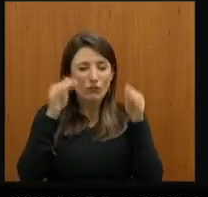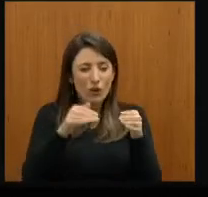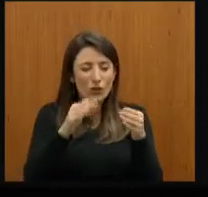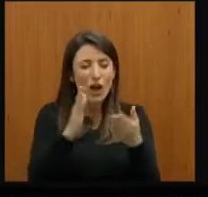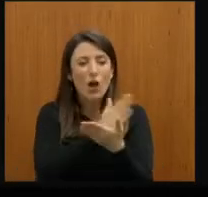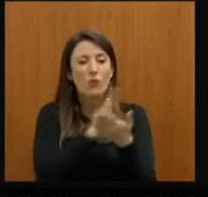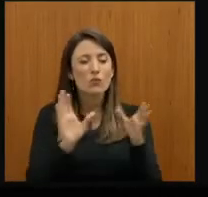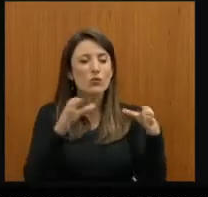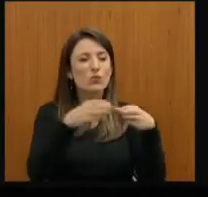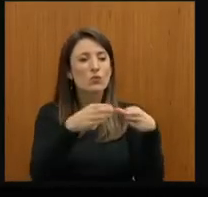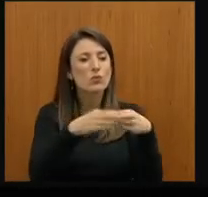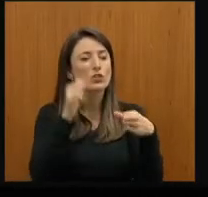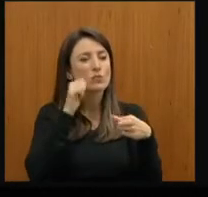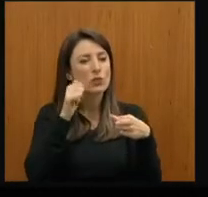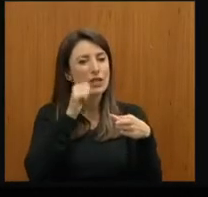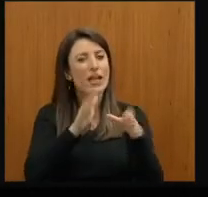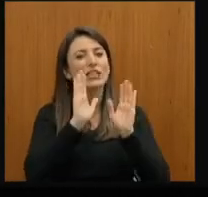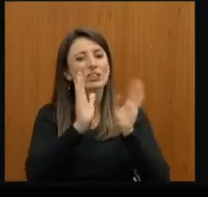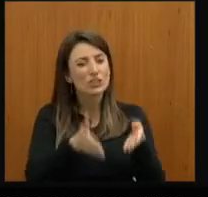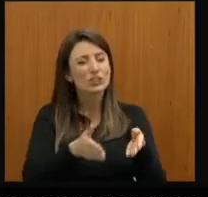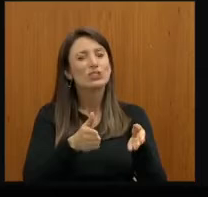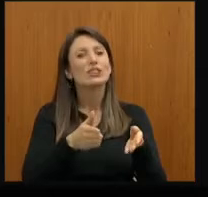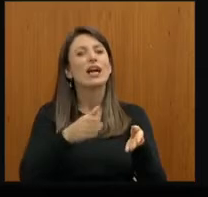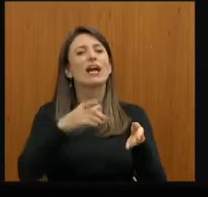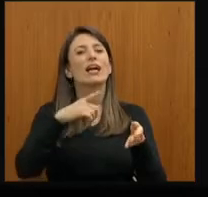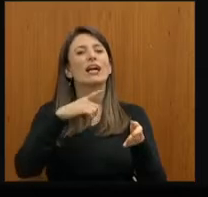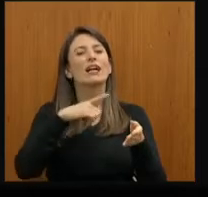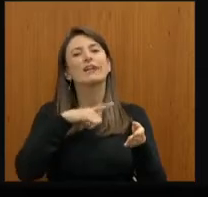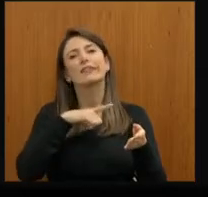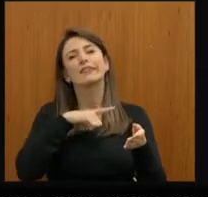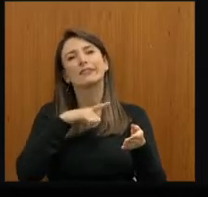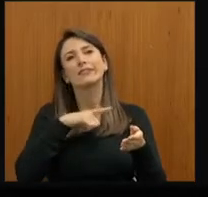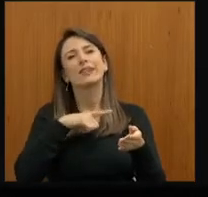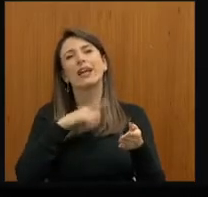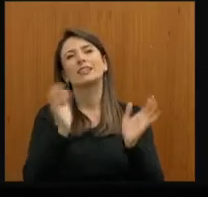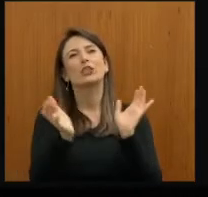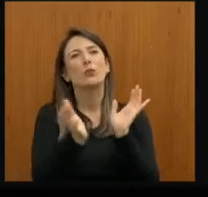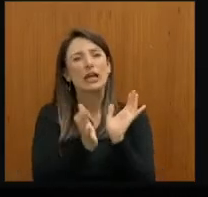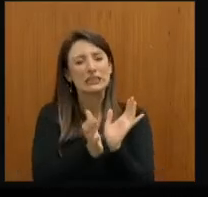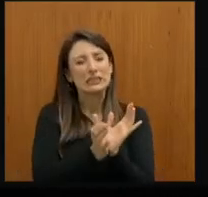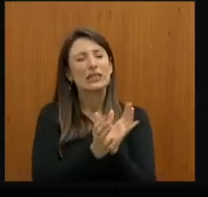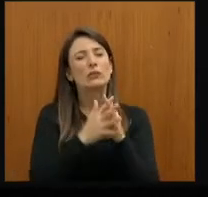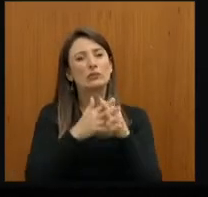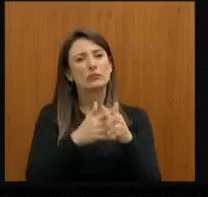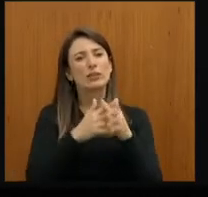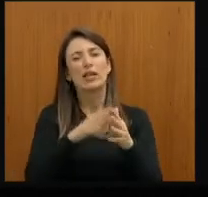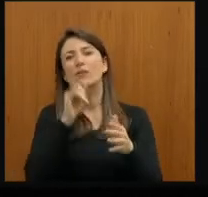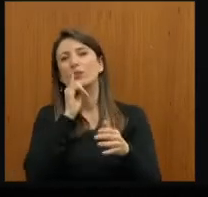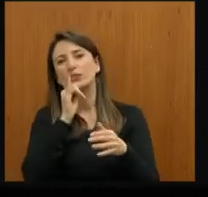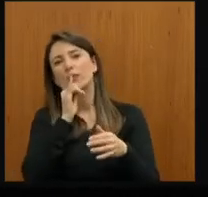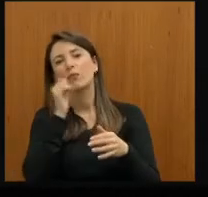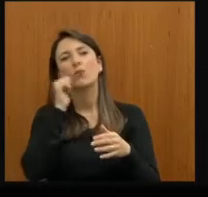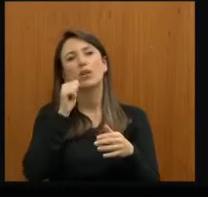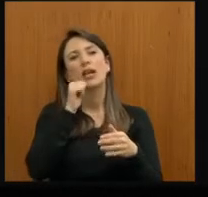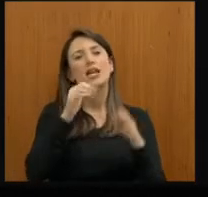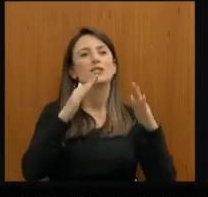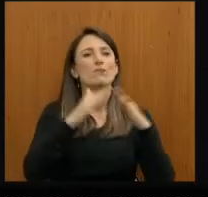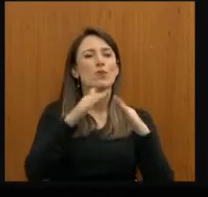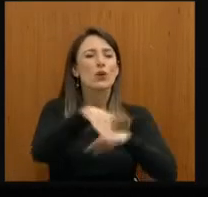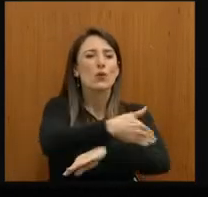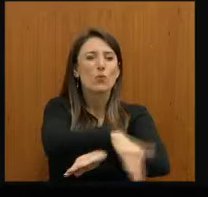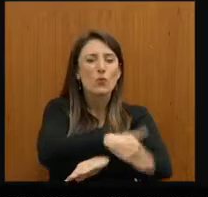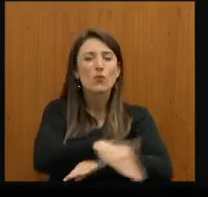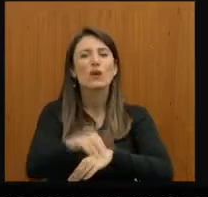que já são vulnerabilizados mulheres em situação de rua mulheres com HIV né em